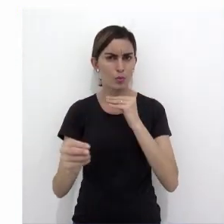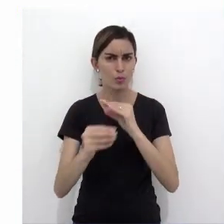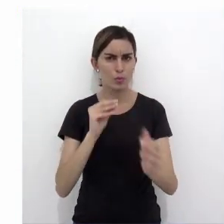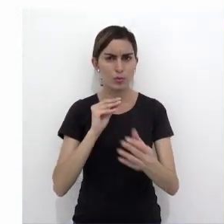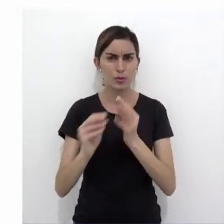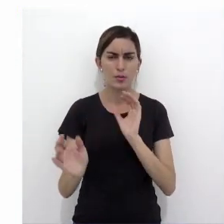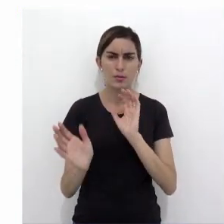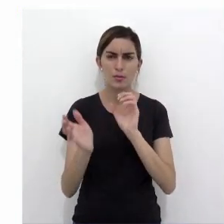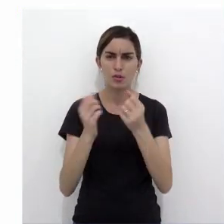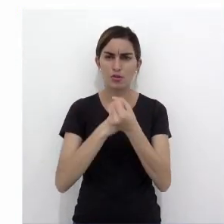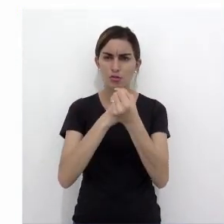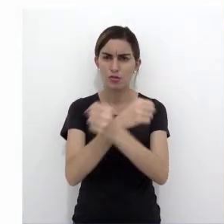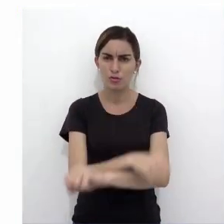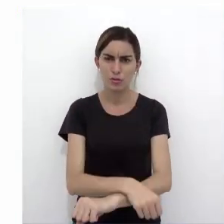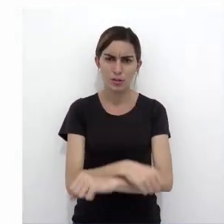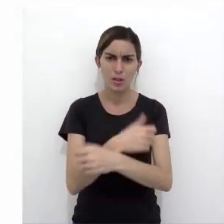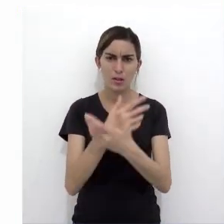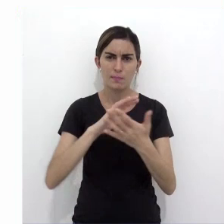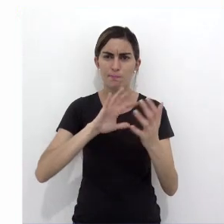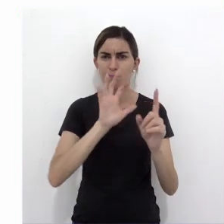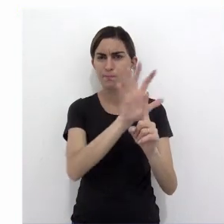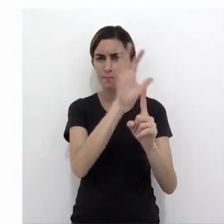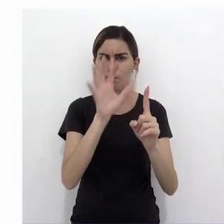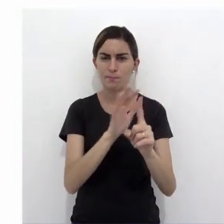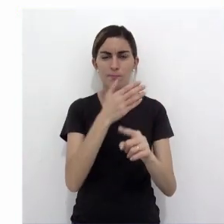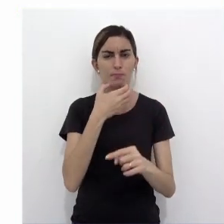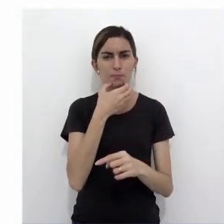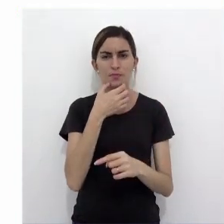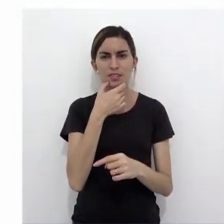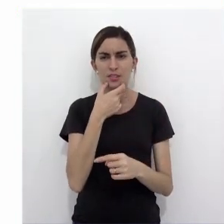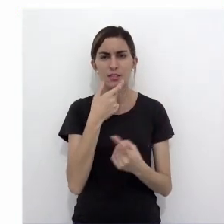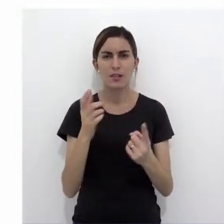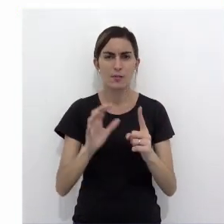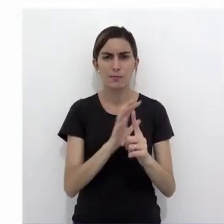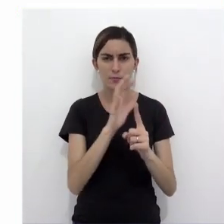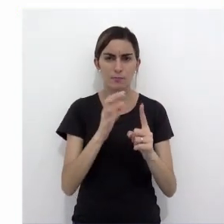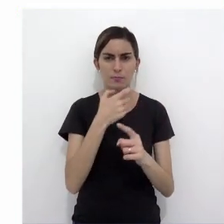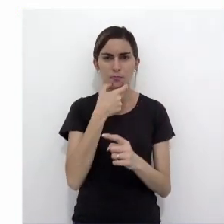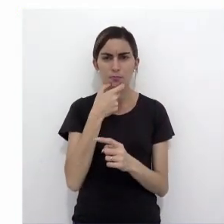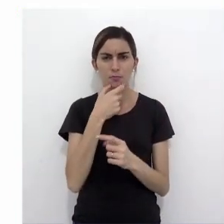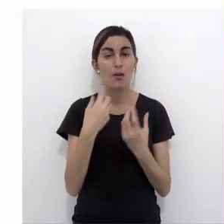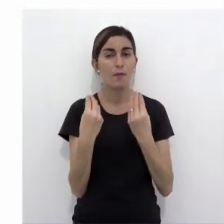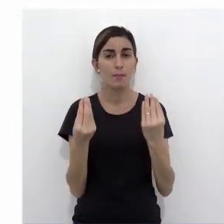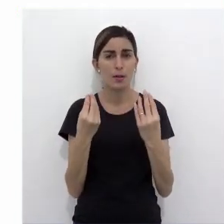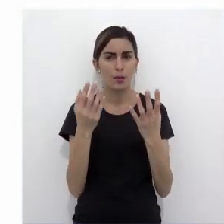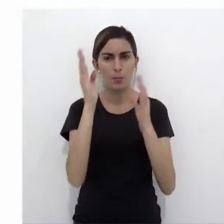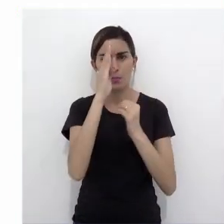escravos, as pressões inglesas, né, com o Bill Aberdeen, para que o Brasil